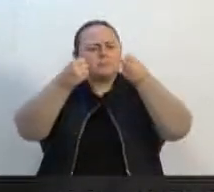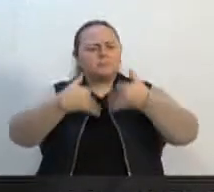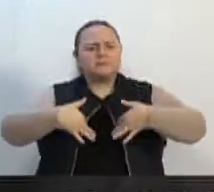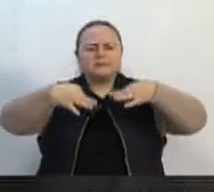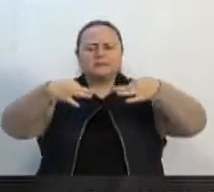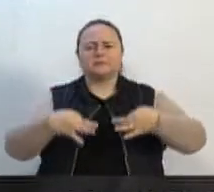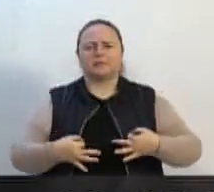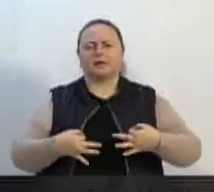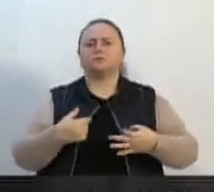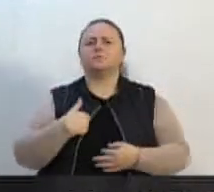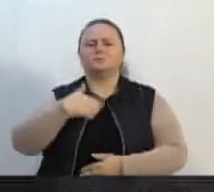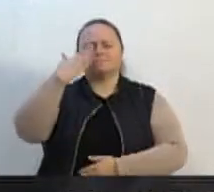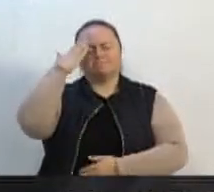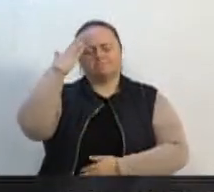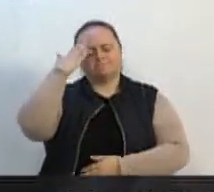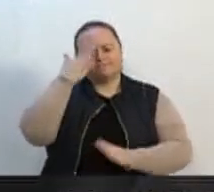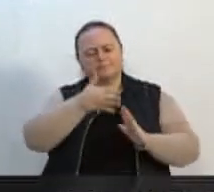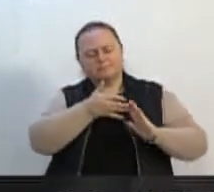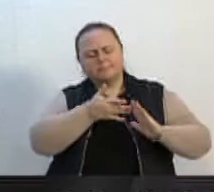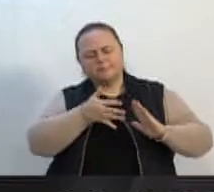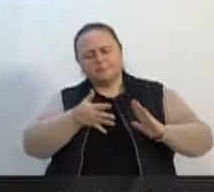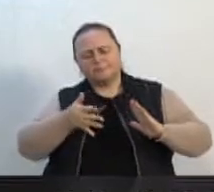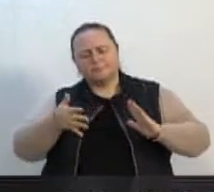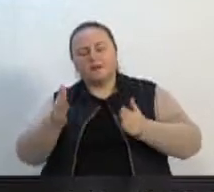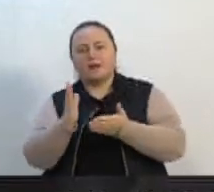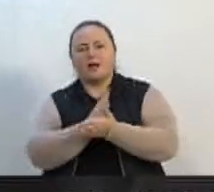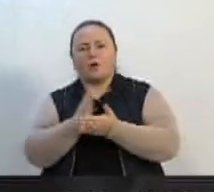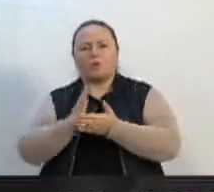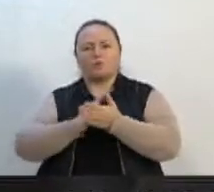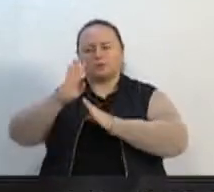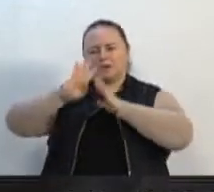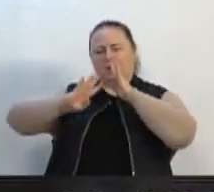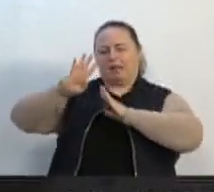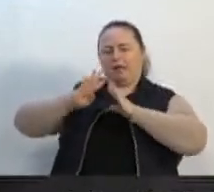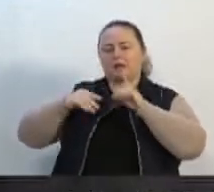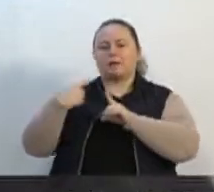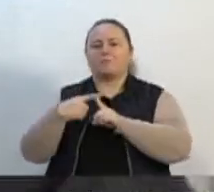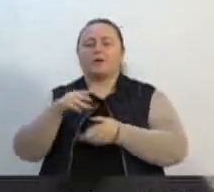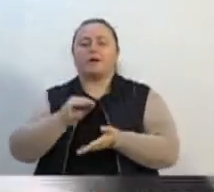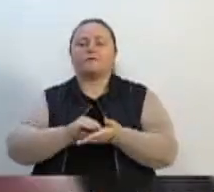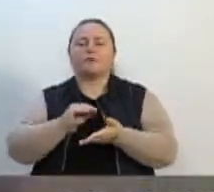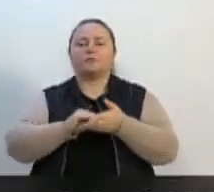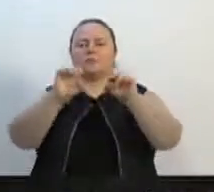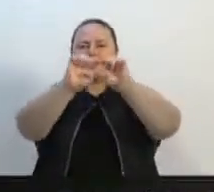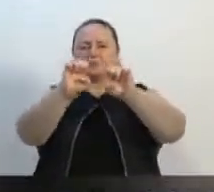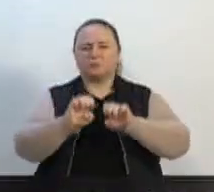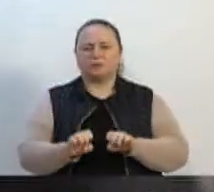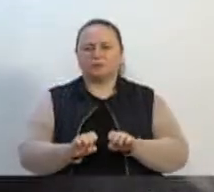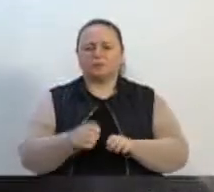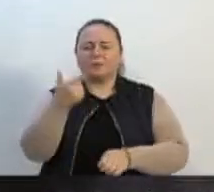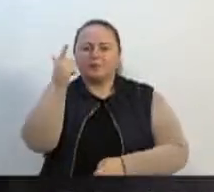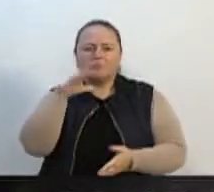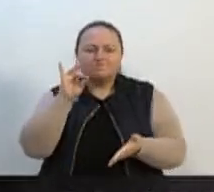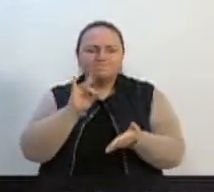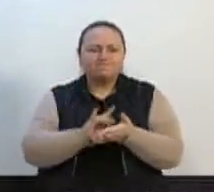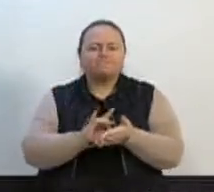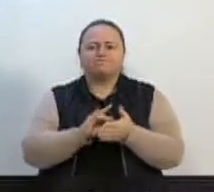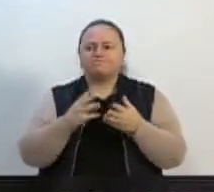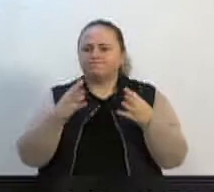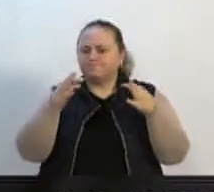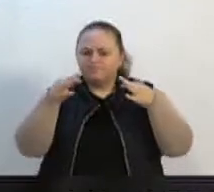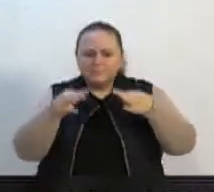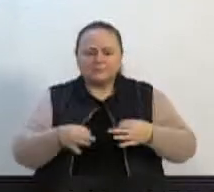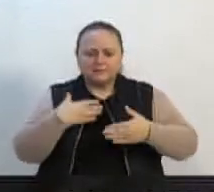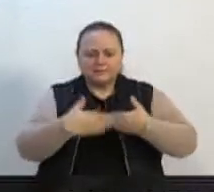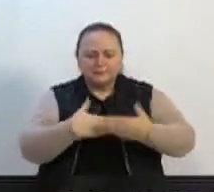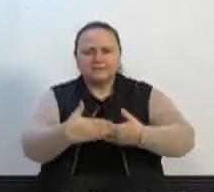eu apanharia durante um tempo nas redes sociais, porque a gente não tinha uma estrutura no Poder Executivo para fazer que isso fosse para frente.